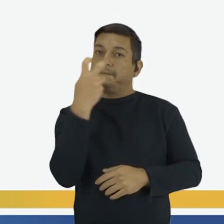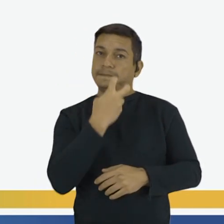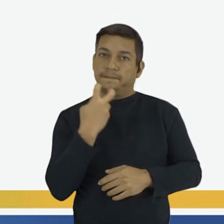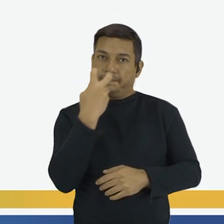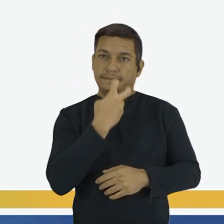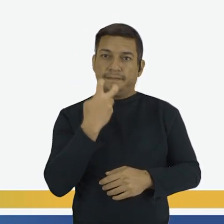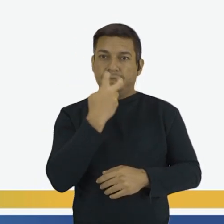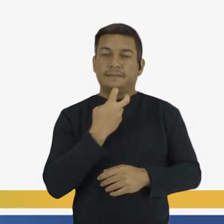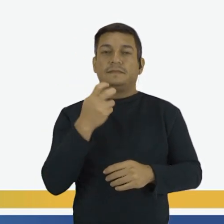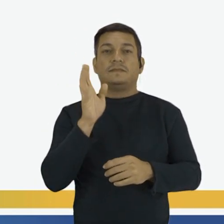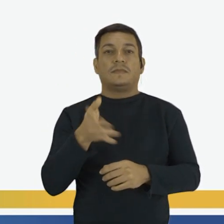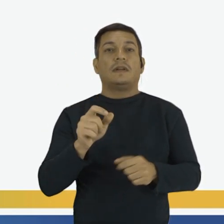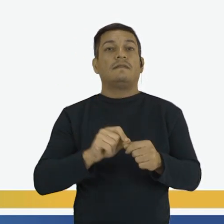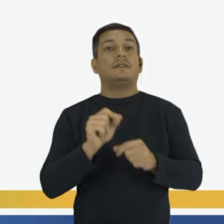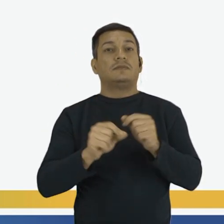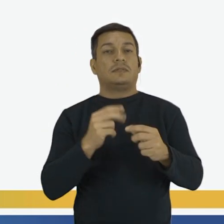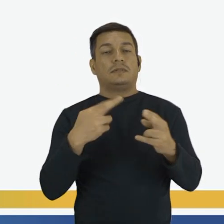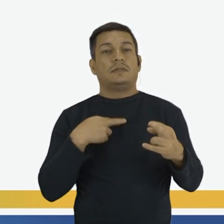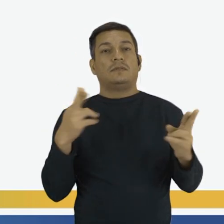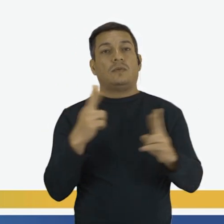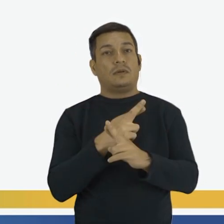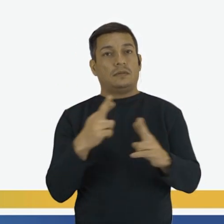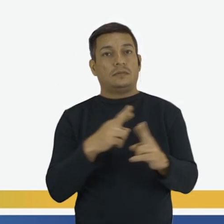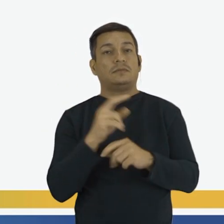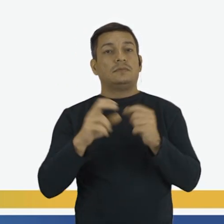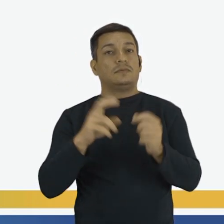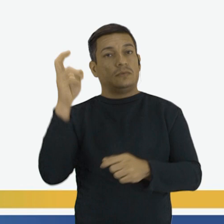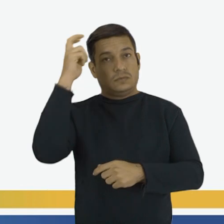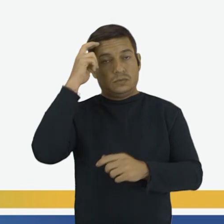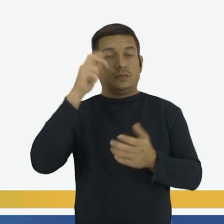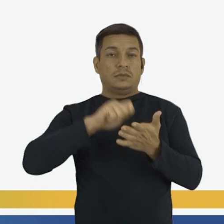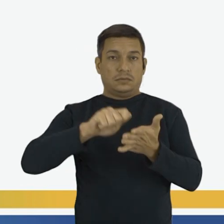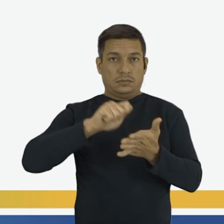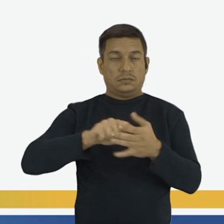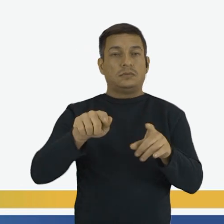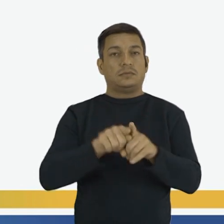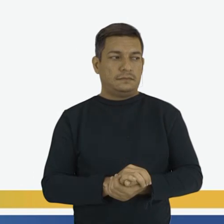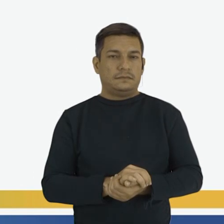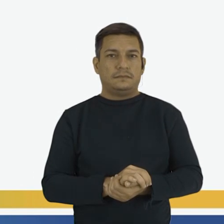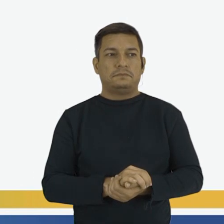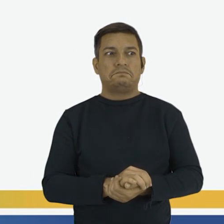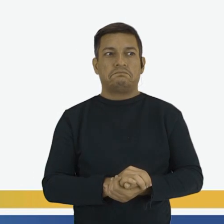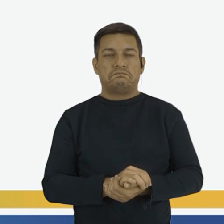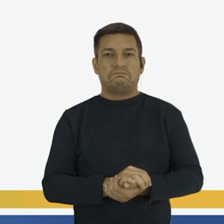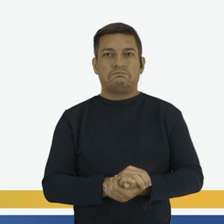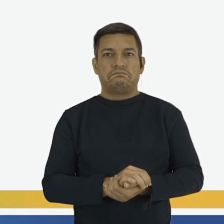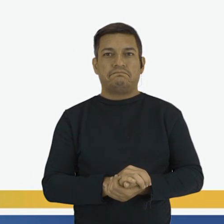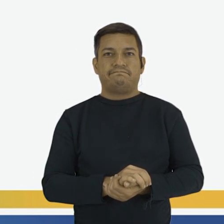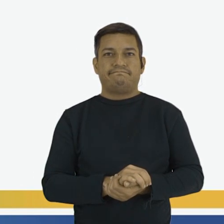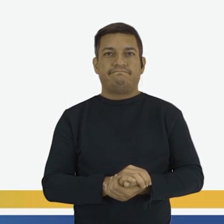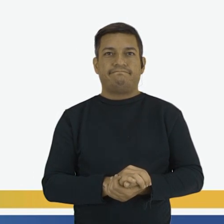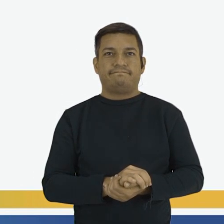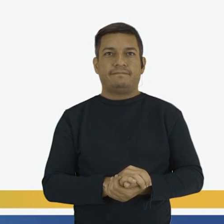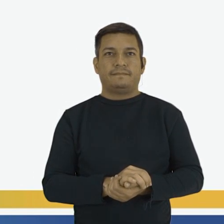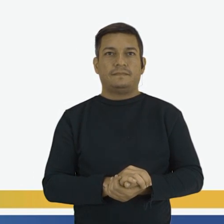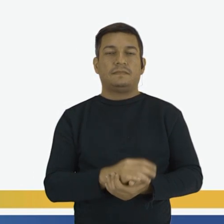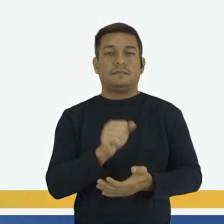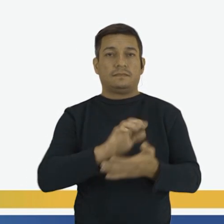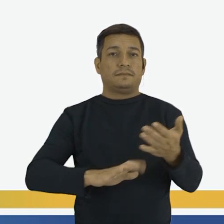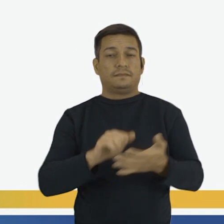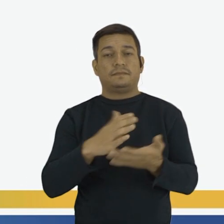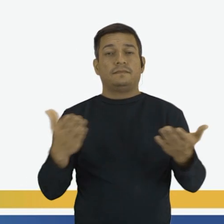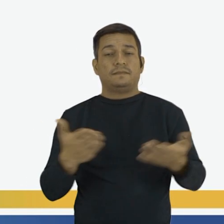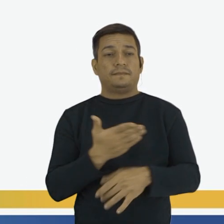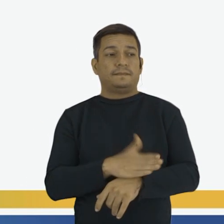né? Já fazendo uma relação com a cultura, com a escrita, né? Vamos fazer uma pequenina